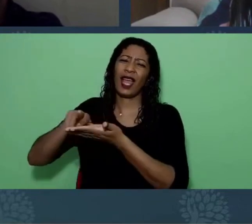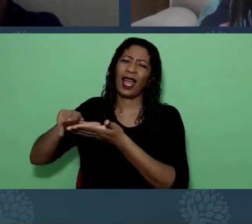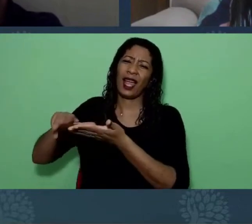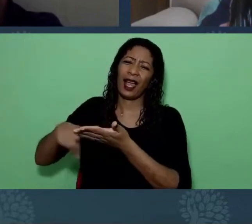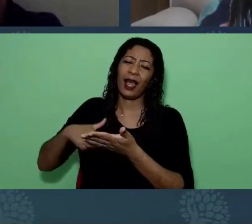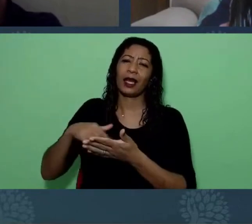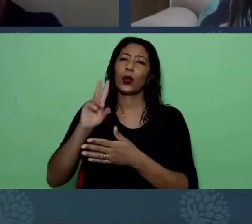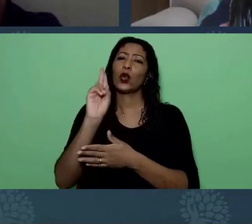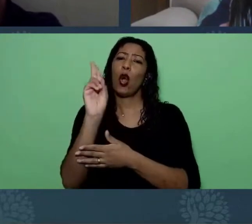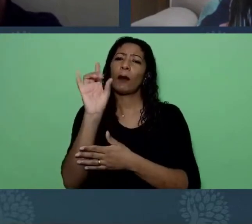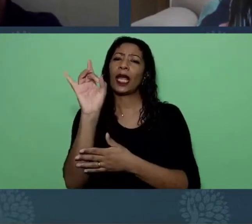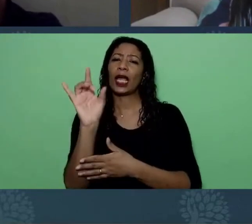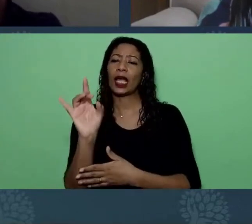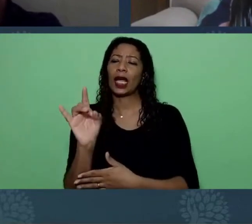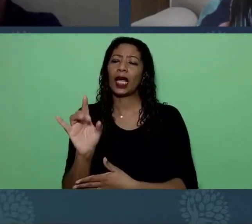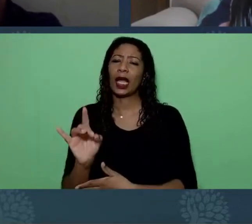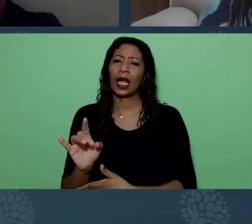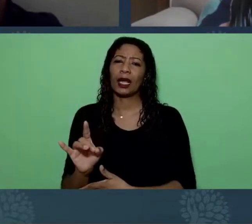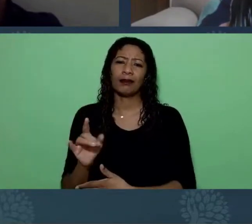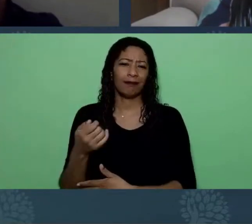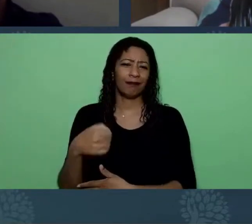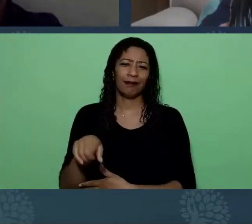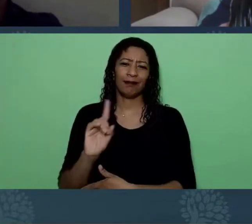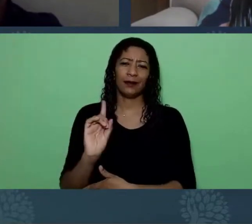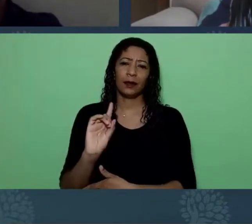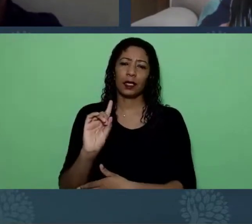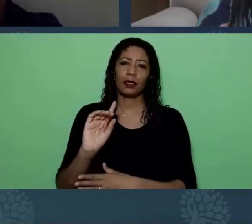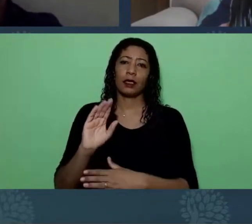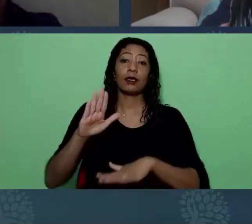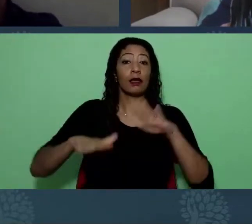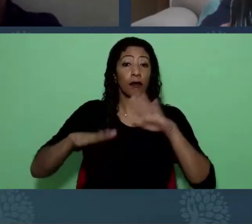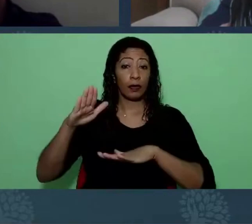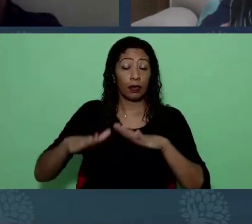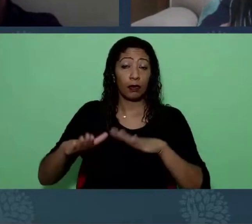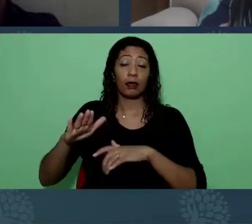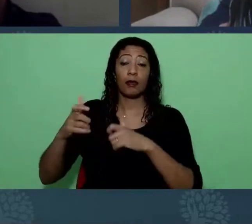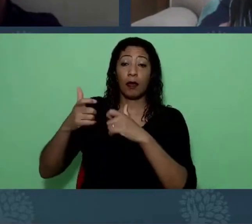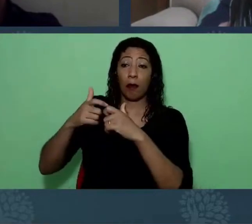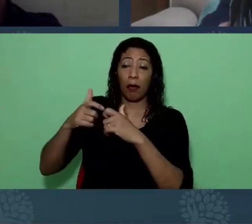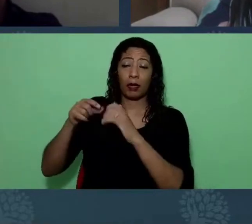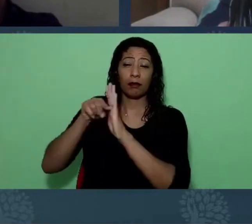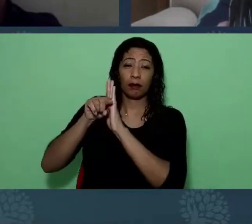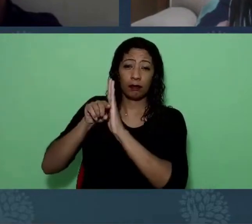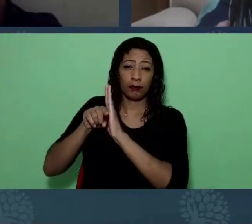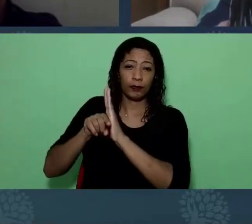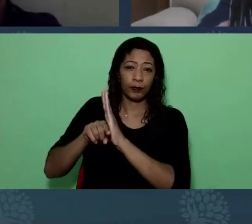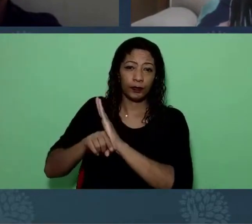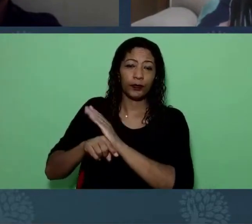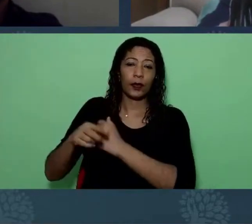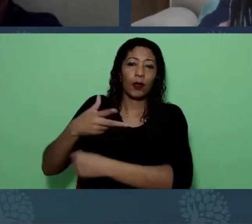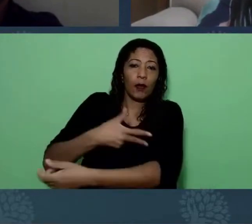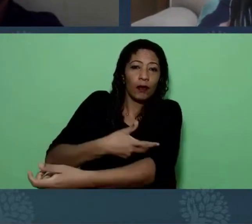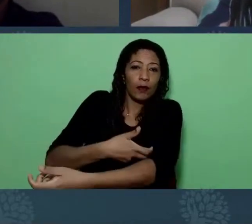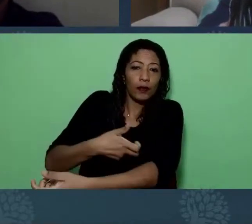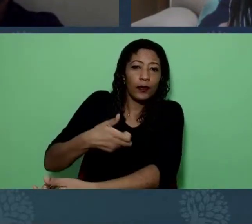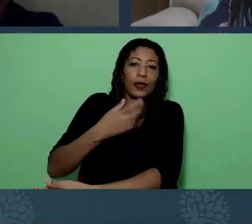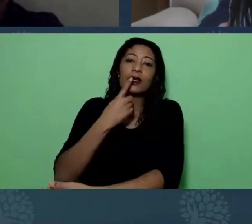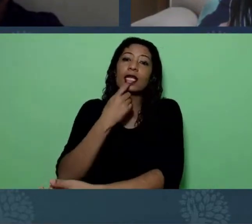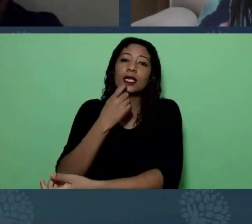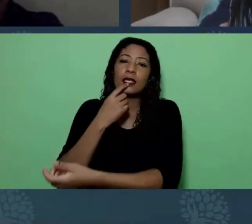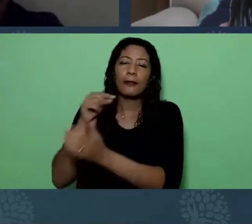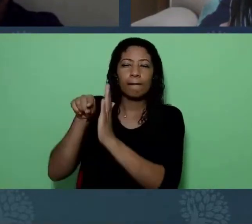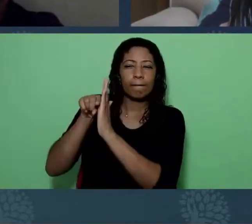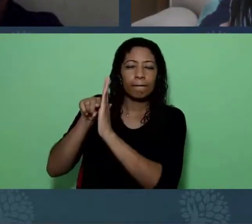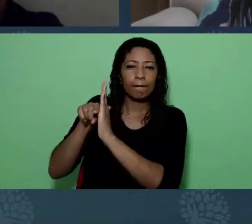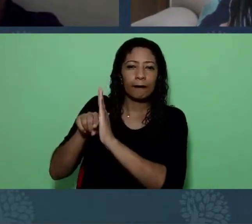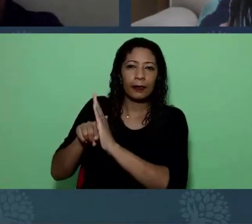de cada um deles, porque isso é muito específico, e depende então dessa avaliação com os exames de sangue, para a gente poder escolher aí qual é o melhor tratamento para